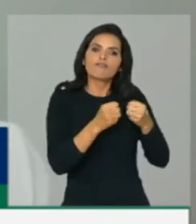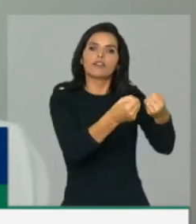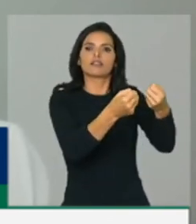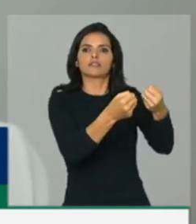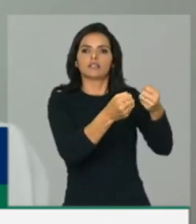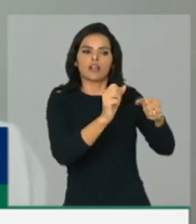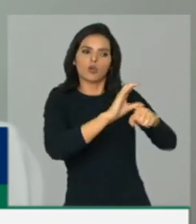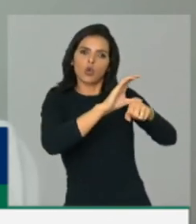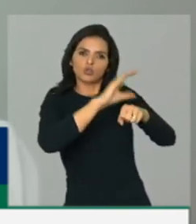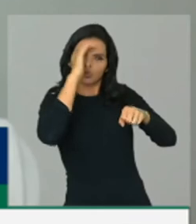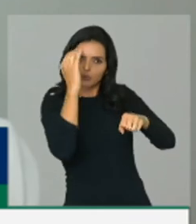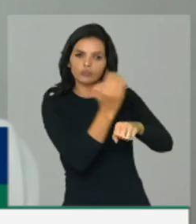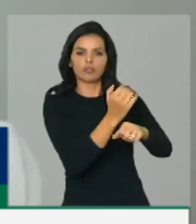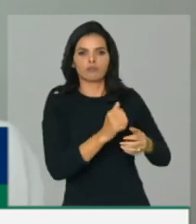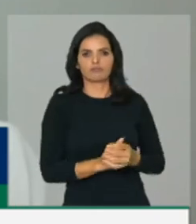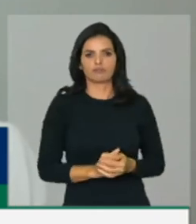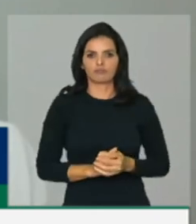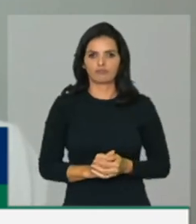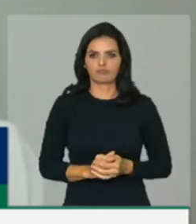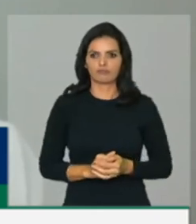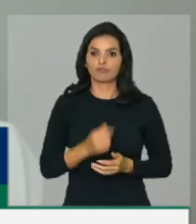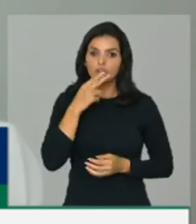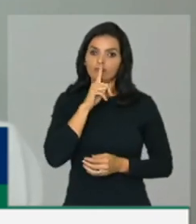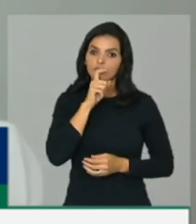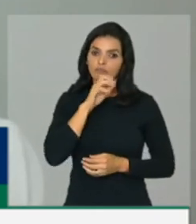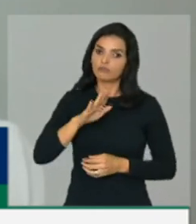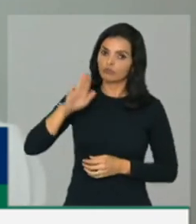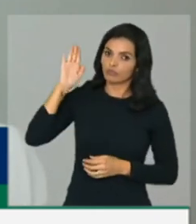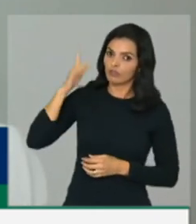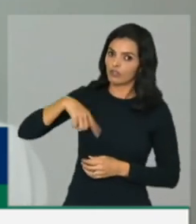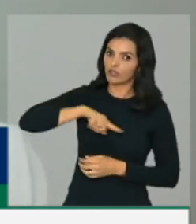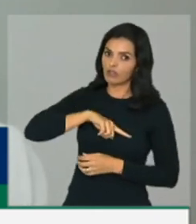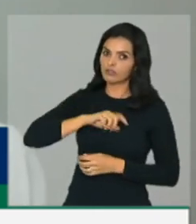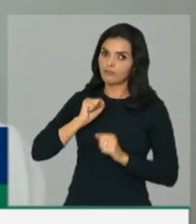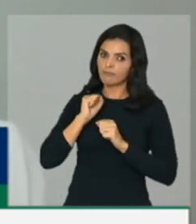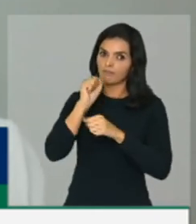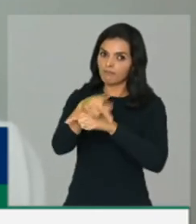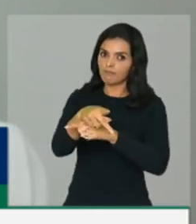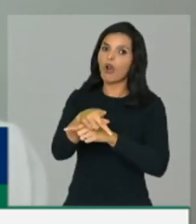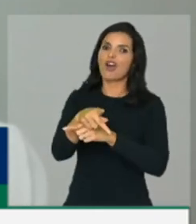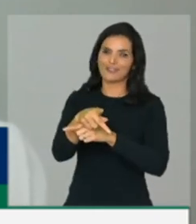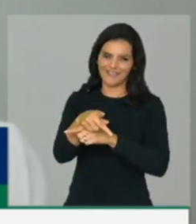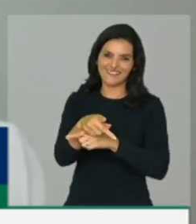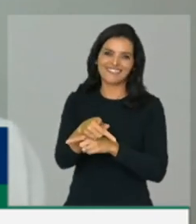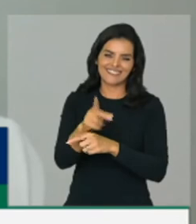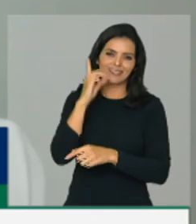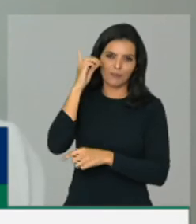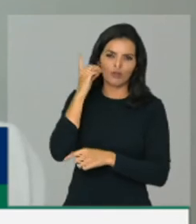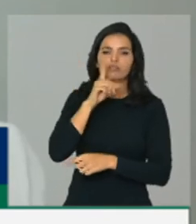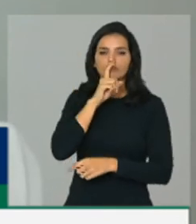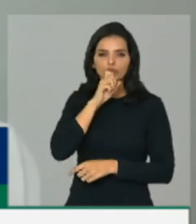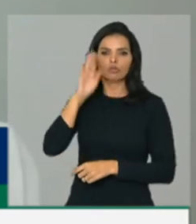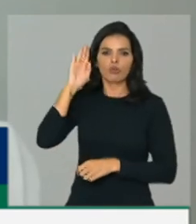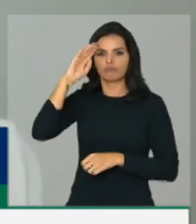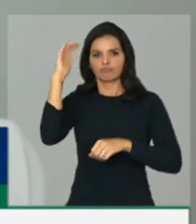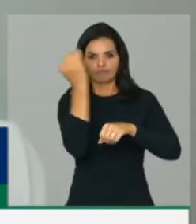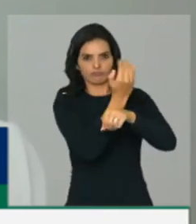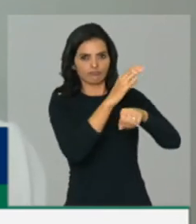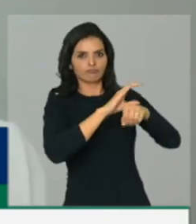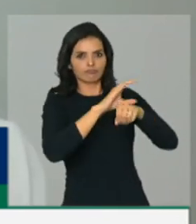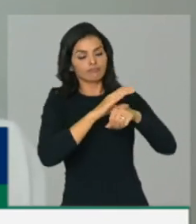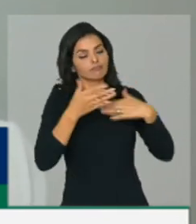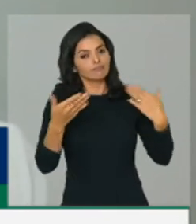nossa Constituição brasileira. Esse foi o juramento que nós fizemos no dia que tomamos posse. E esse juramento tem que ser respeitado e